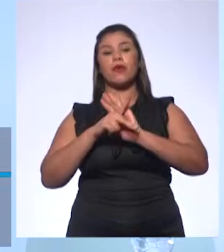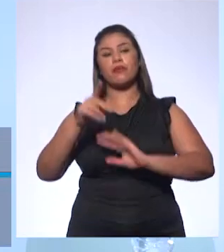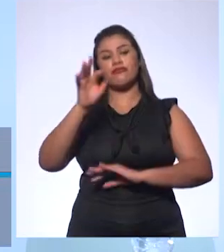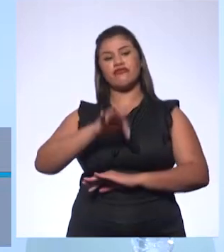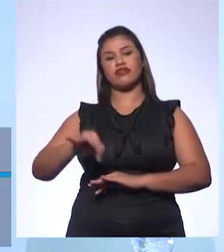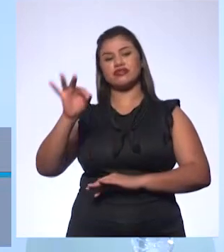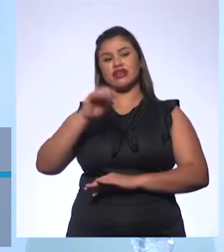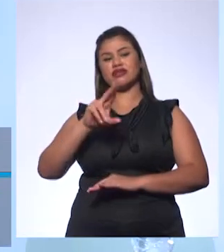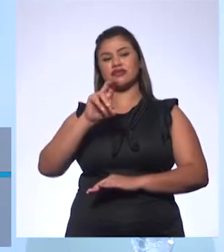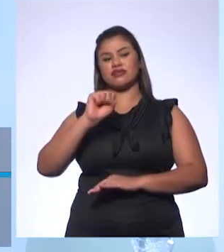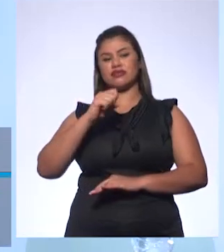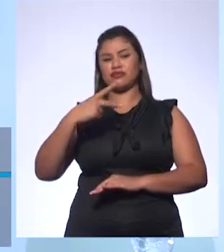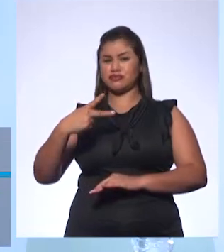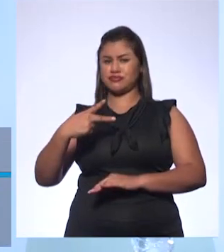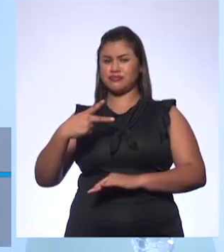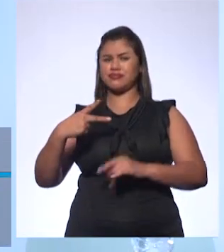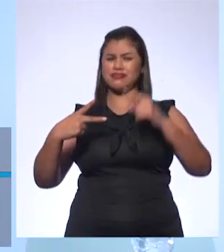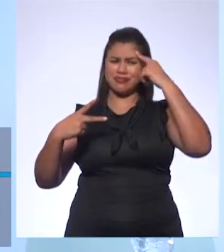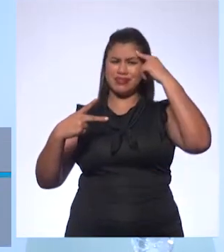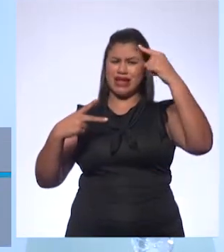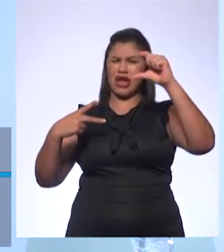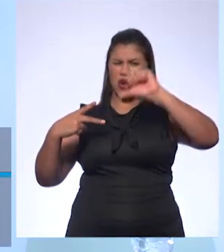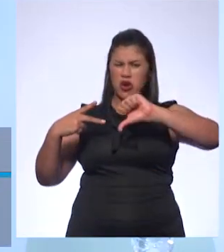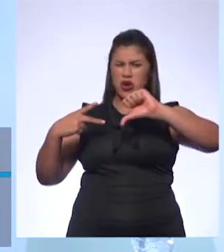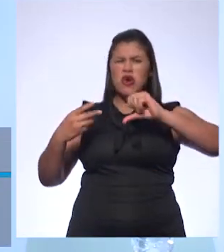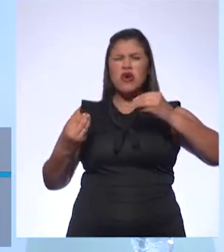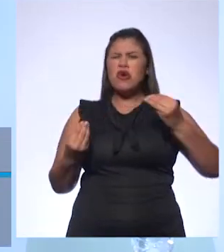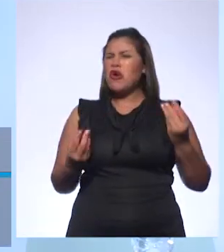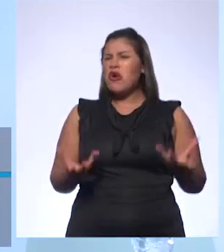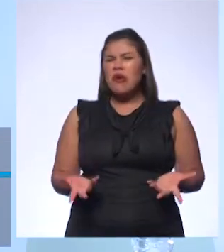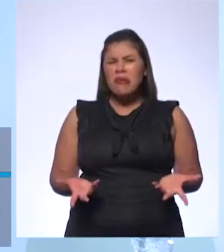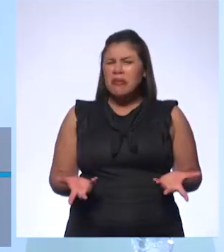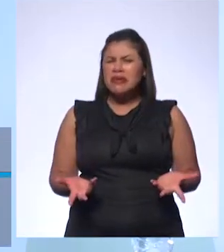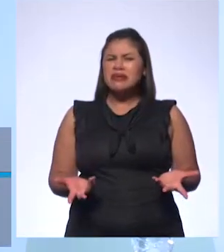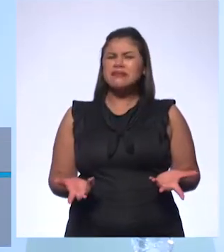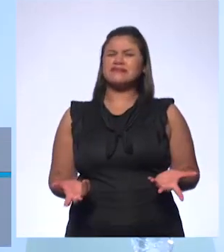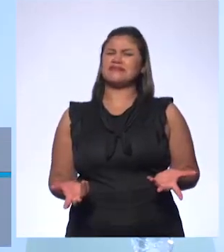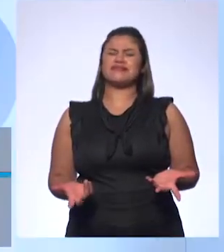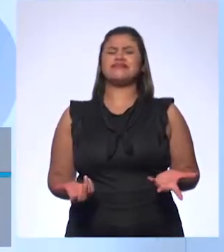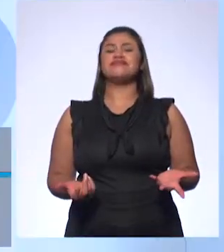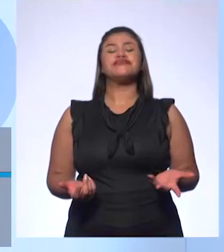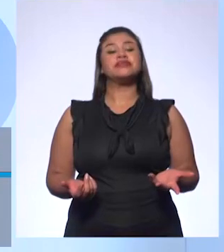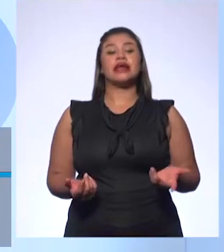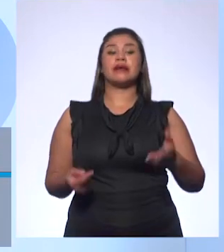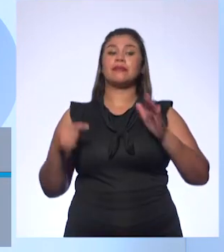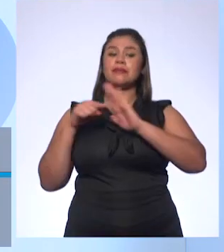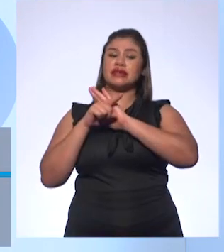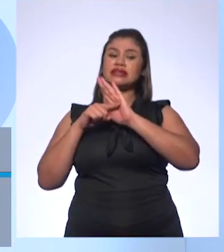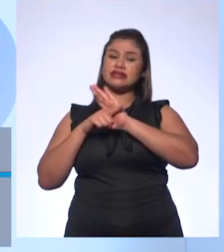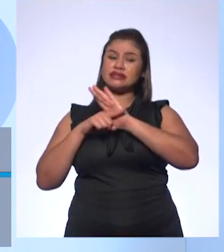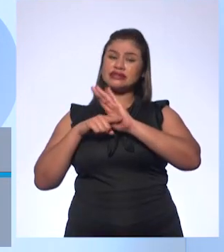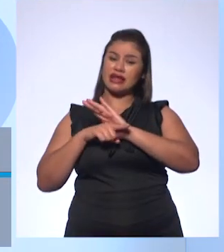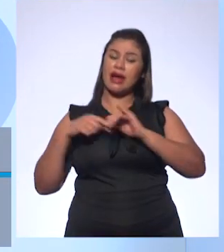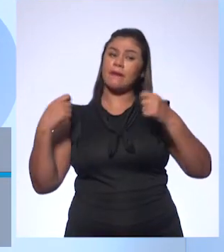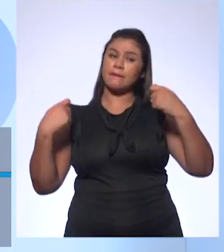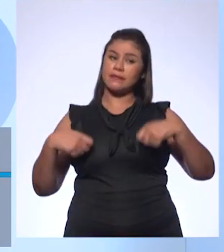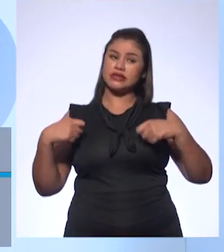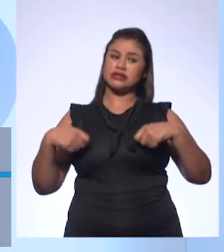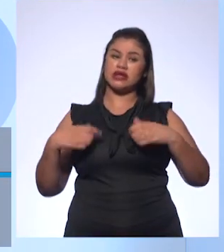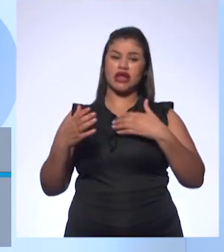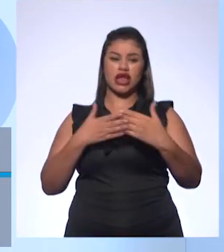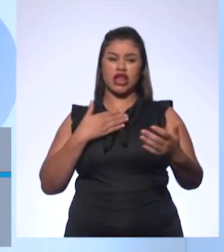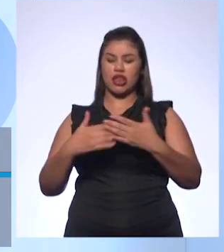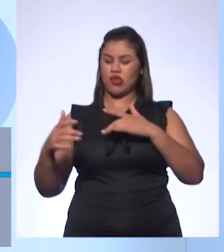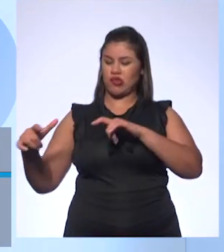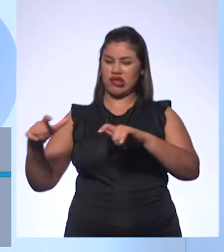profissional na Faculdade de Medicina da USP, a gente exatamente. tá E, ferrado. na verdade, é isso mesmo, né, Pro? Tem que pesquisar as fontes, né? Você não vai ler em qualquer